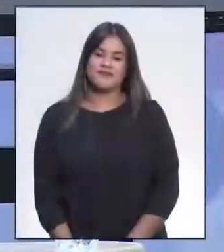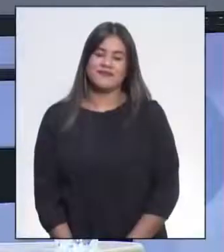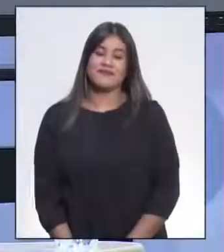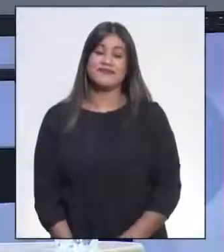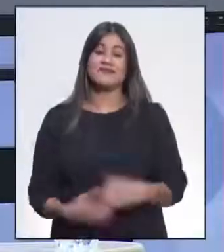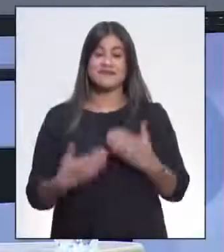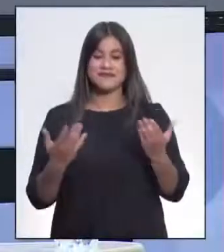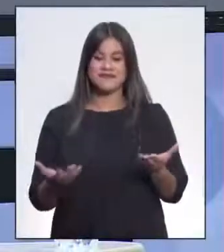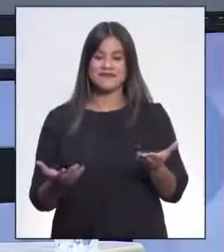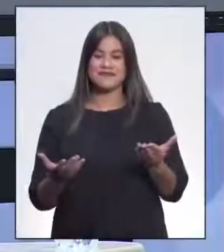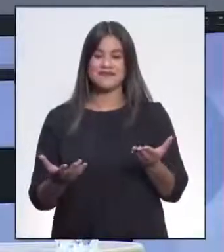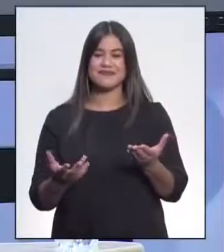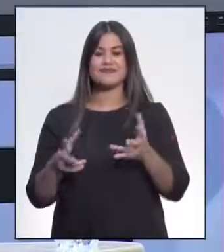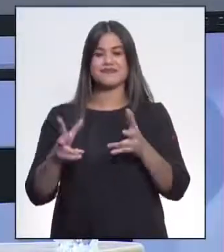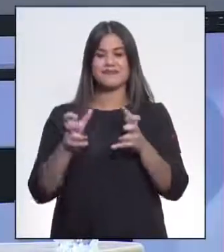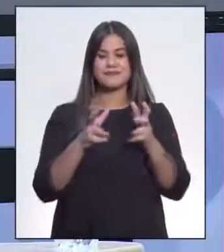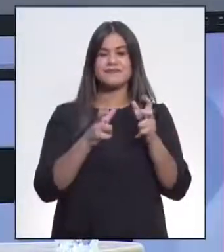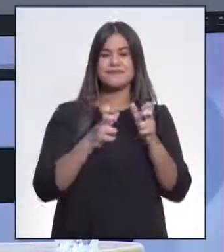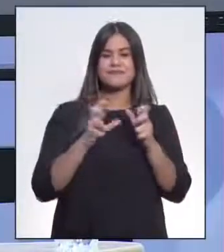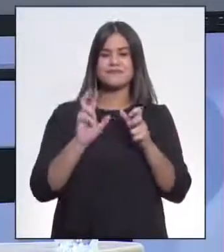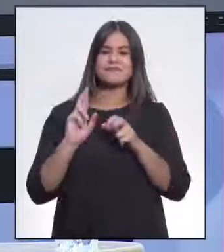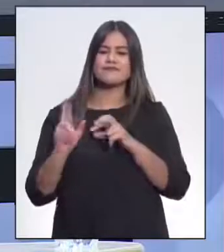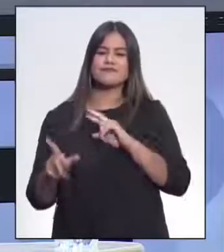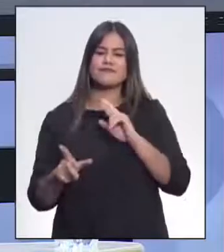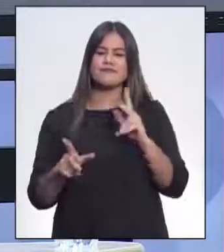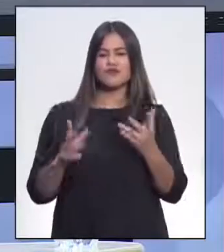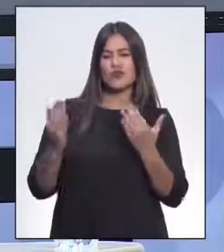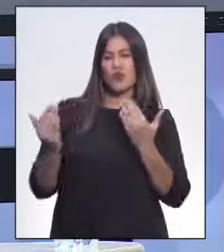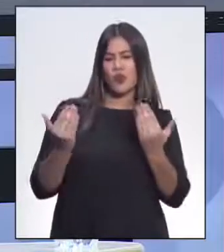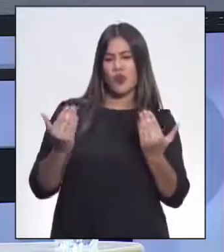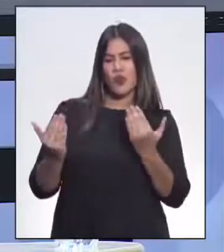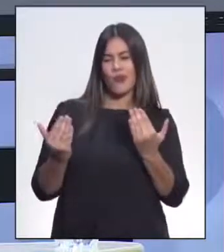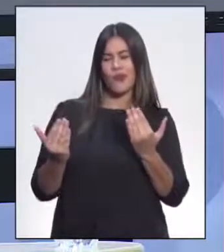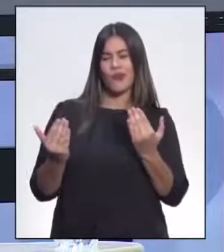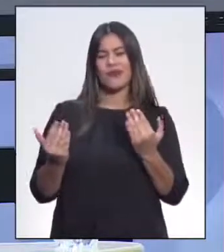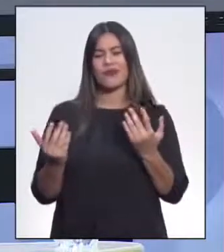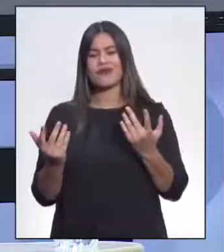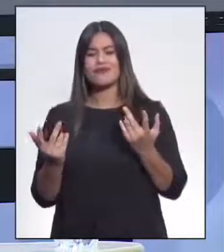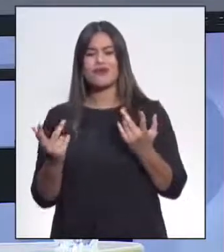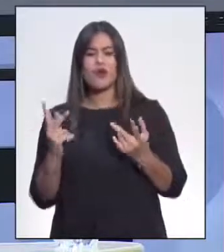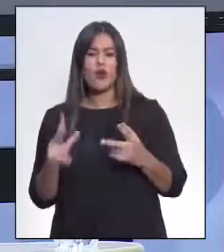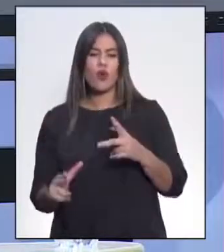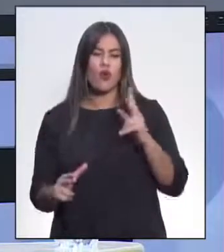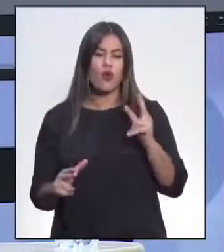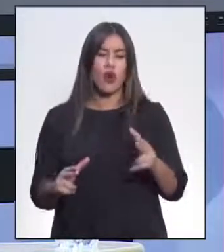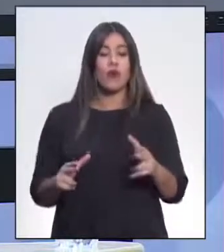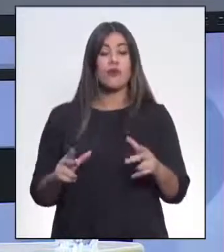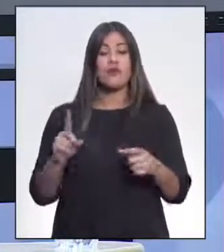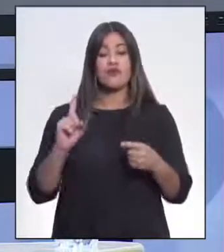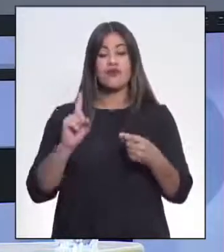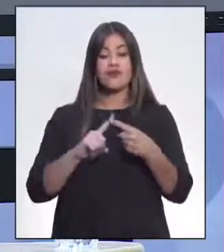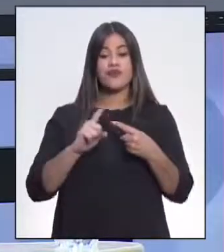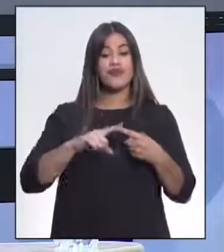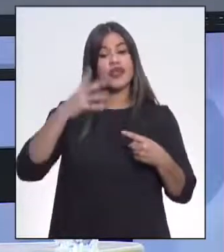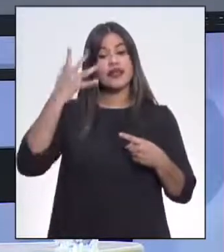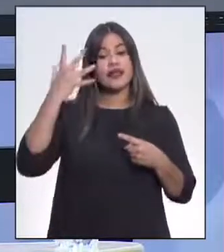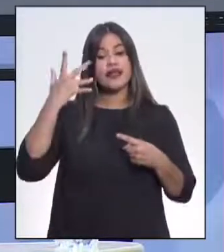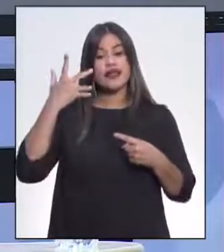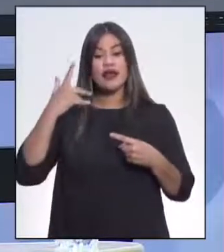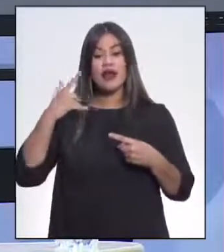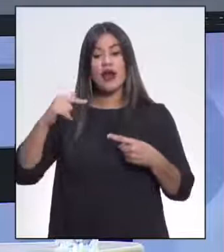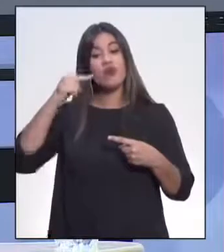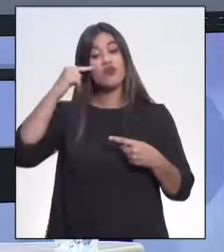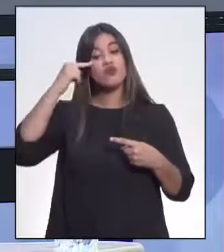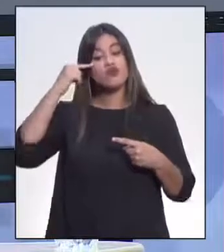Turma, e aí? Deu para fazer a comparação? É parecido, será, a dança do leão chinês com o Bumba Meu Boi? Por que